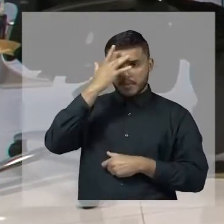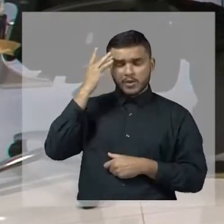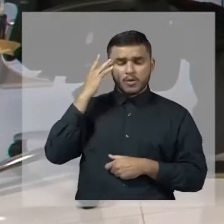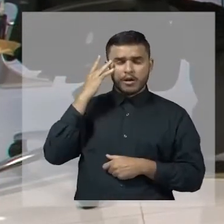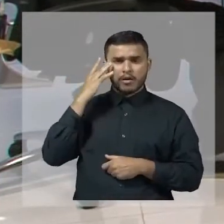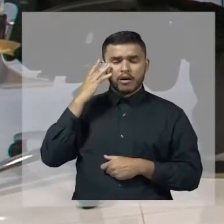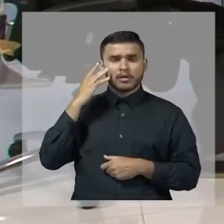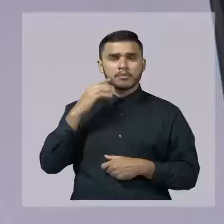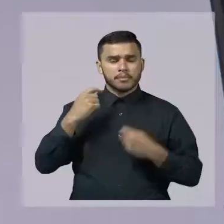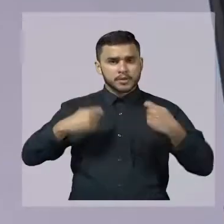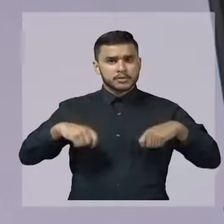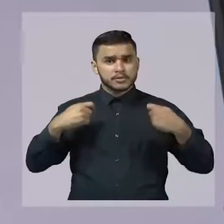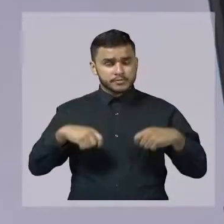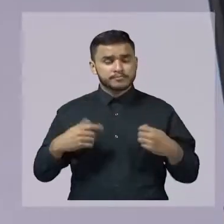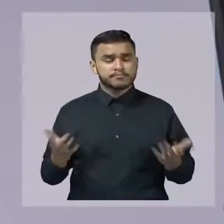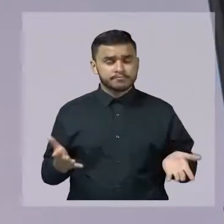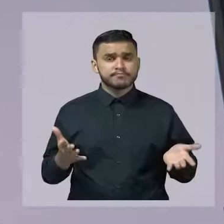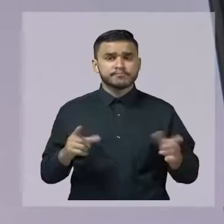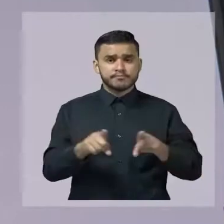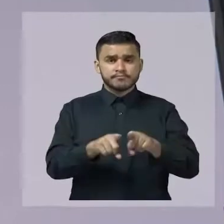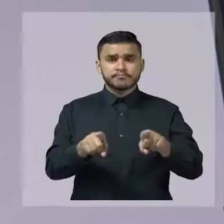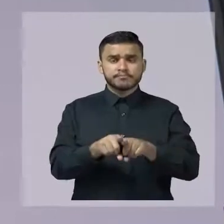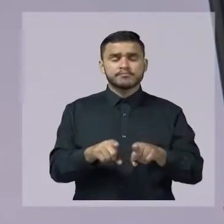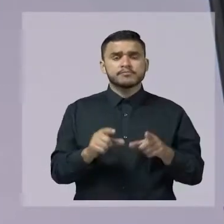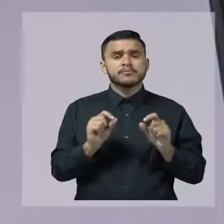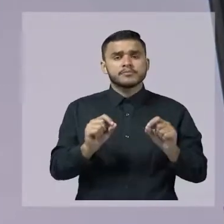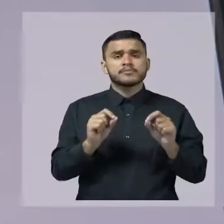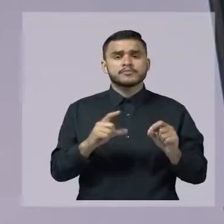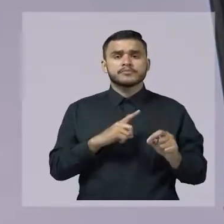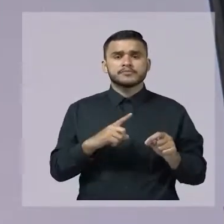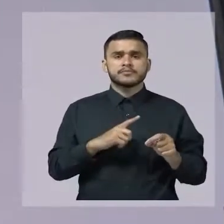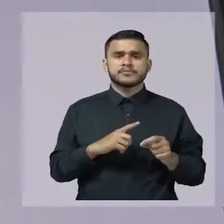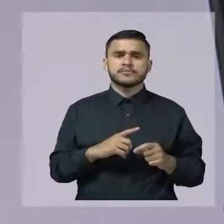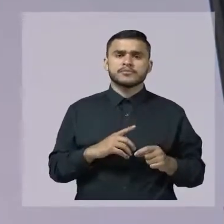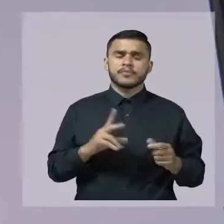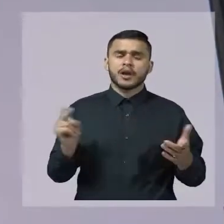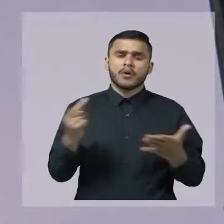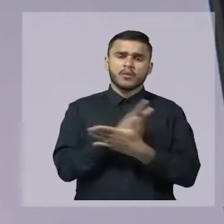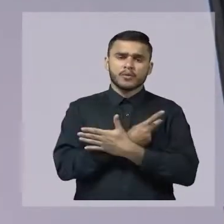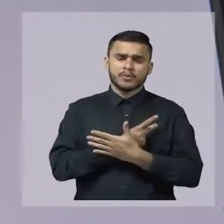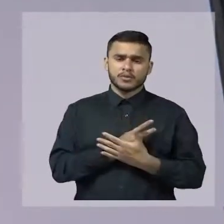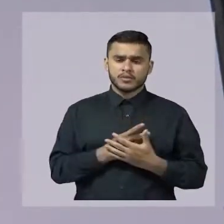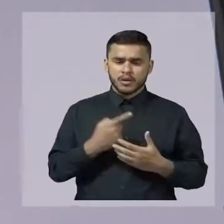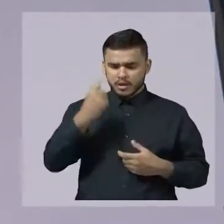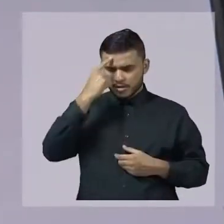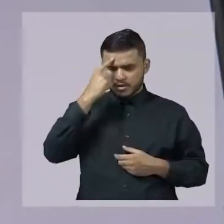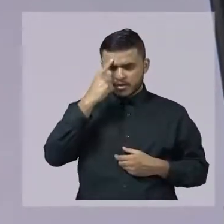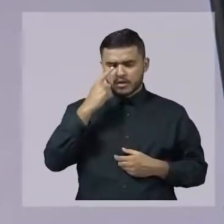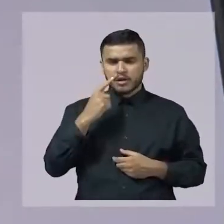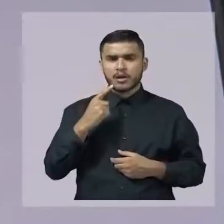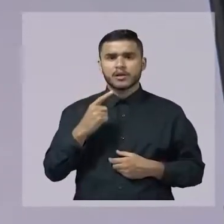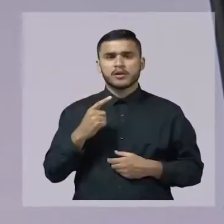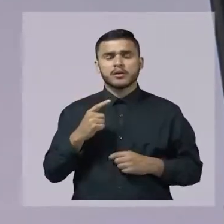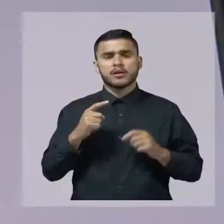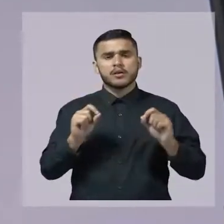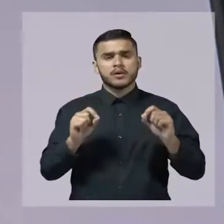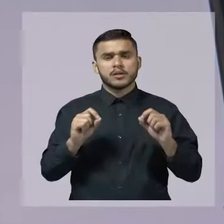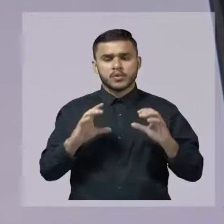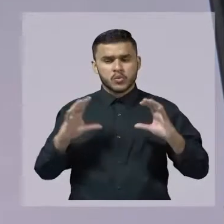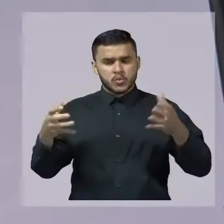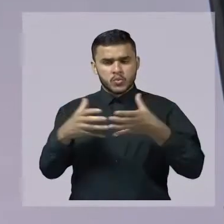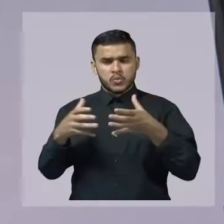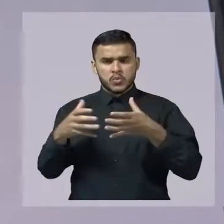de sensacionalismo e até de quase beatificação desses criminosos, dessa turma que